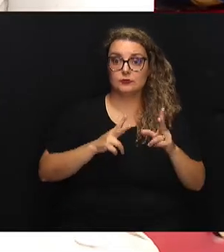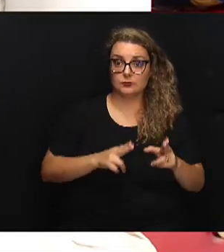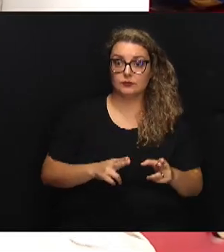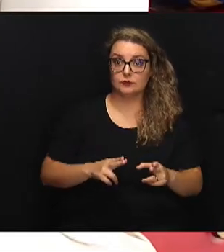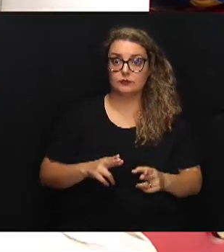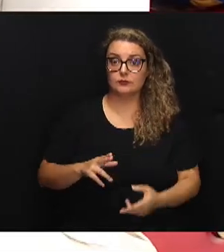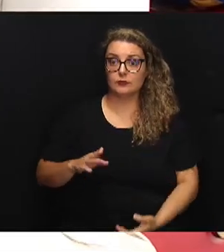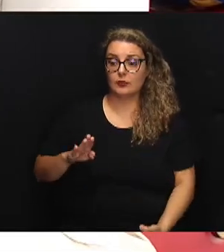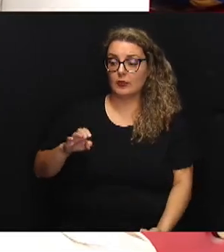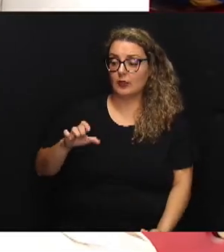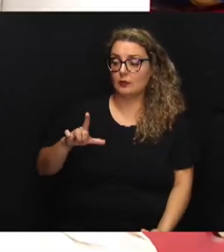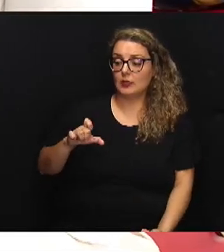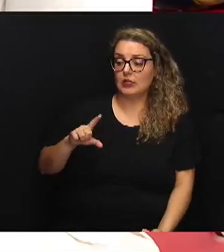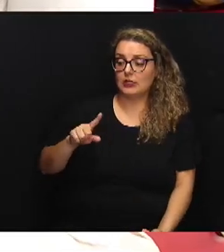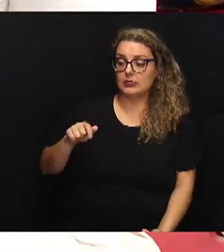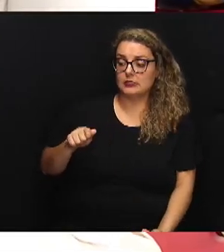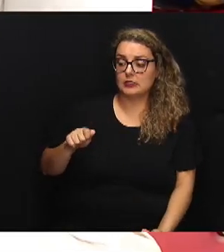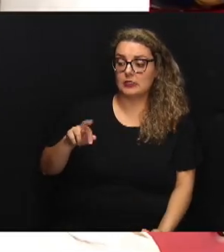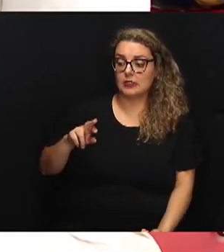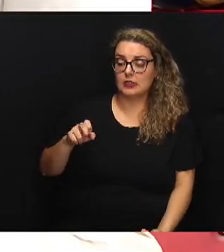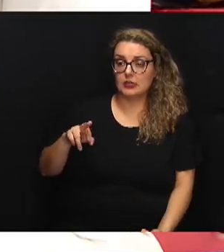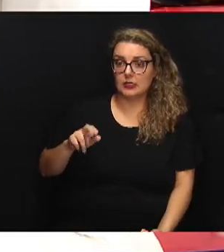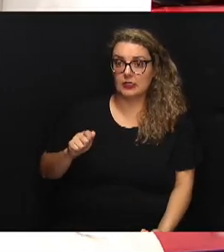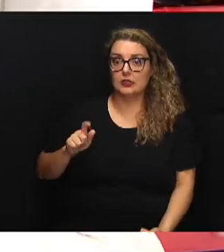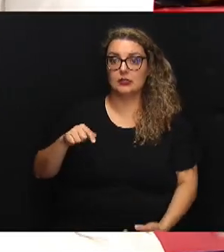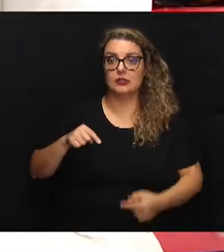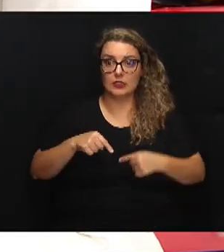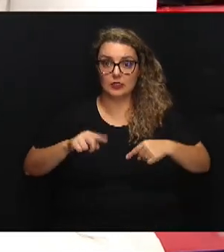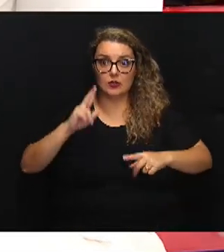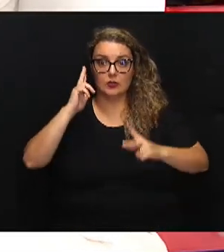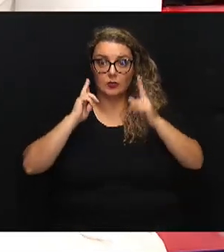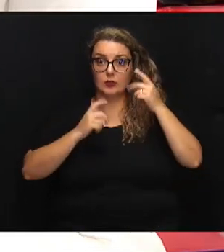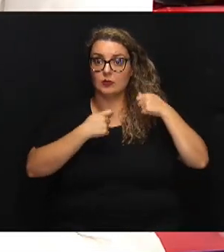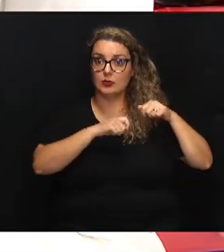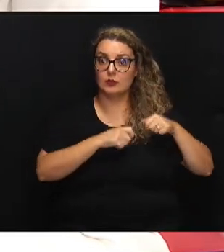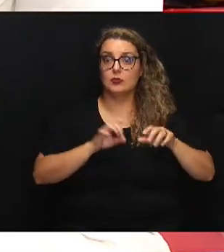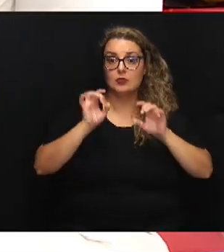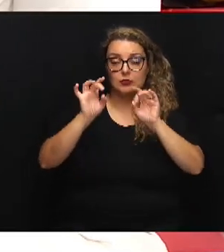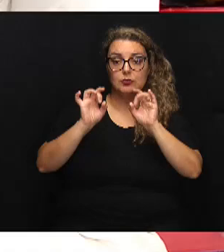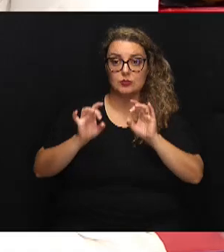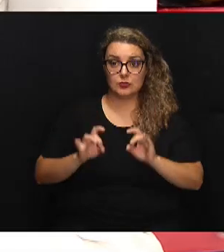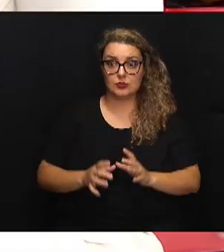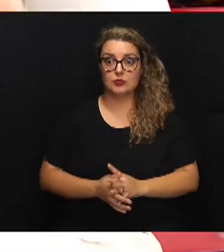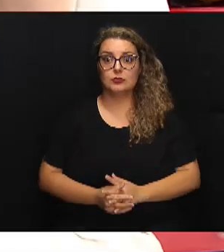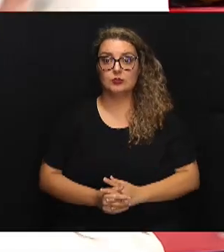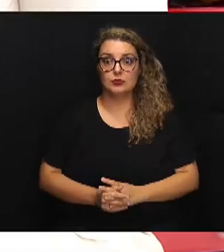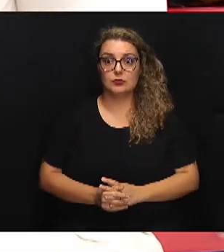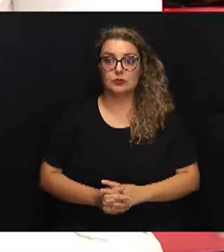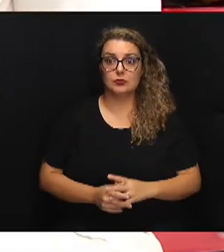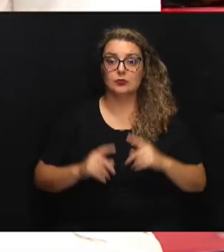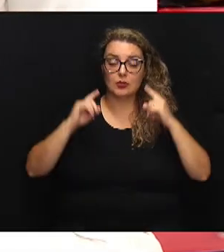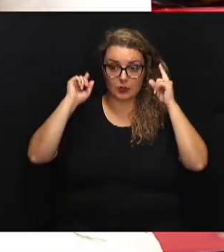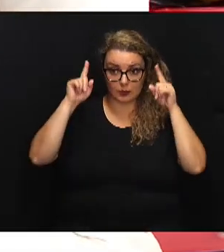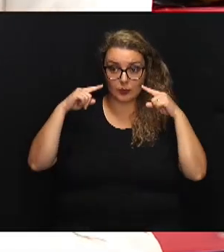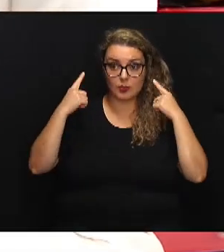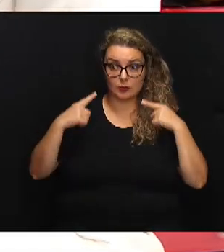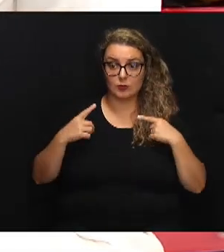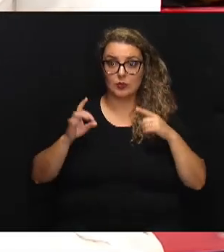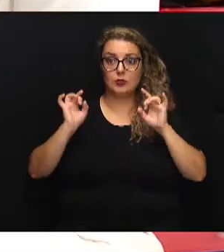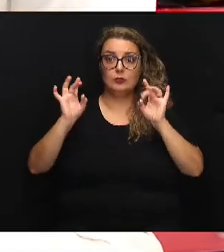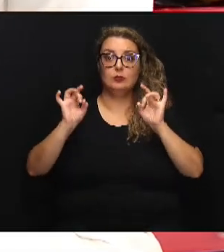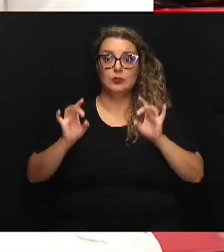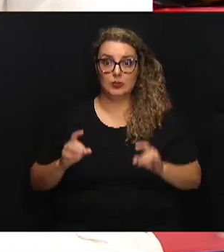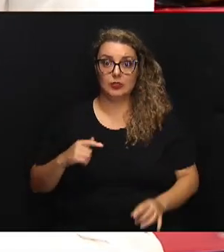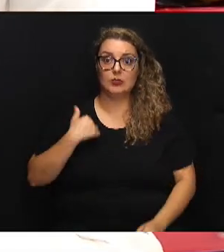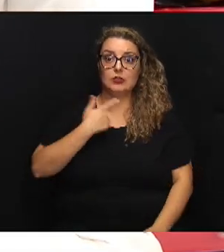Beleza Rara, que é um salão de beleza especializado para cabelos cacheados. Então, as